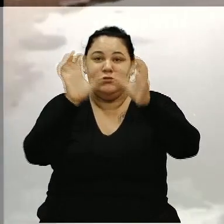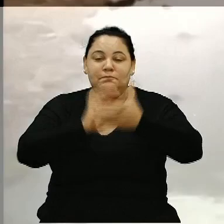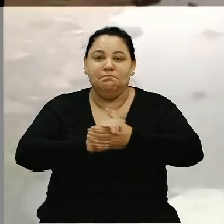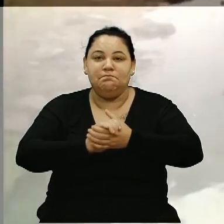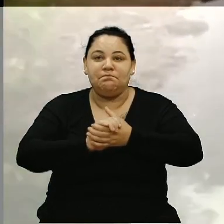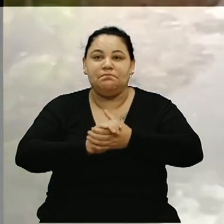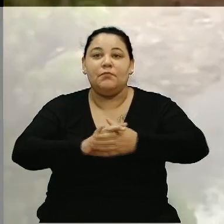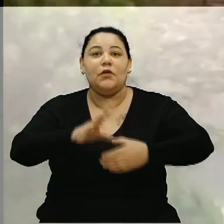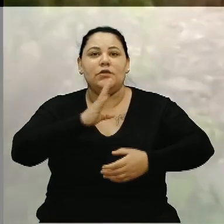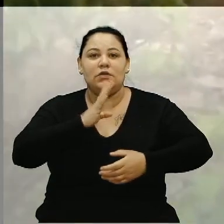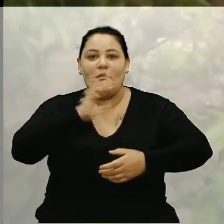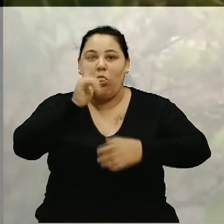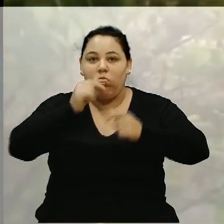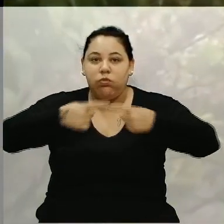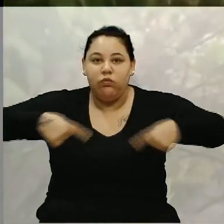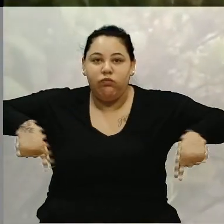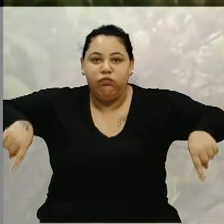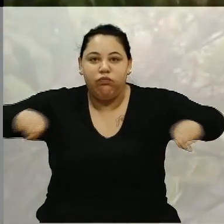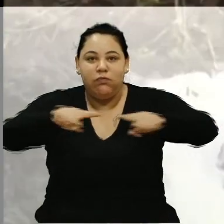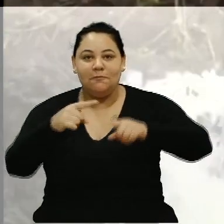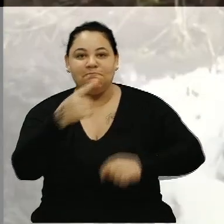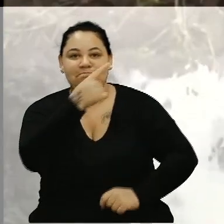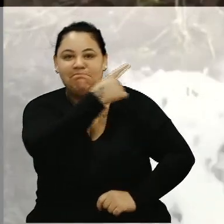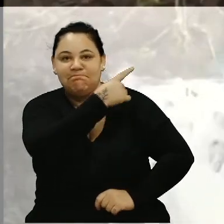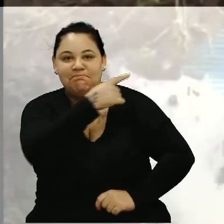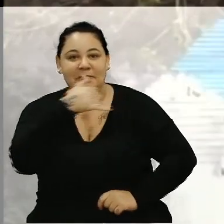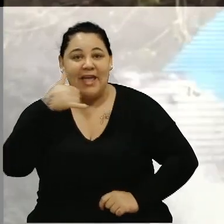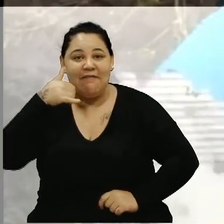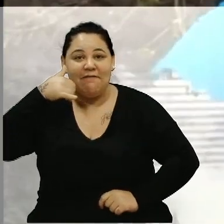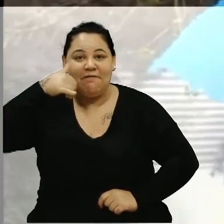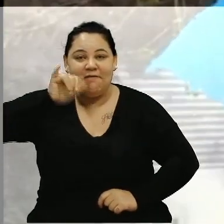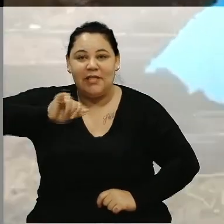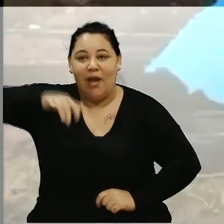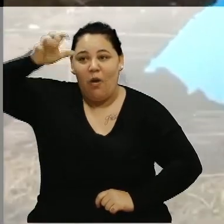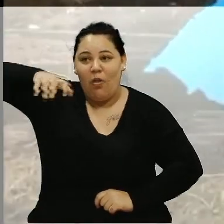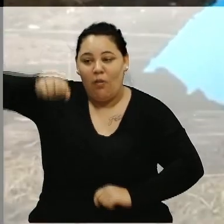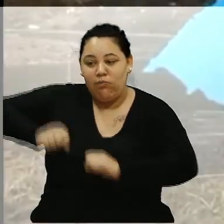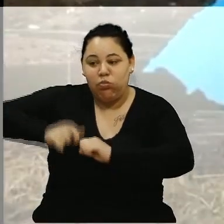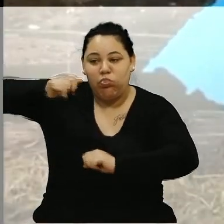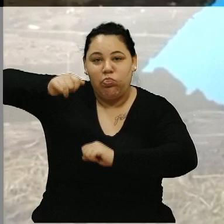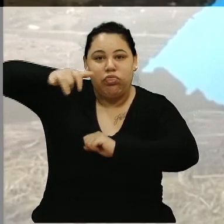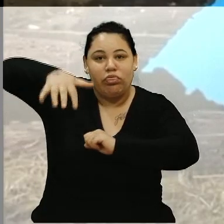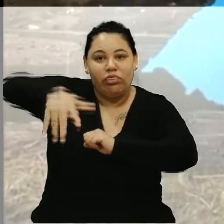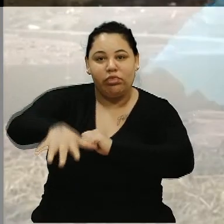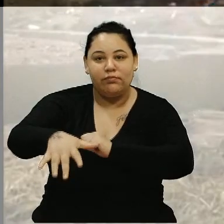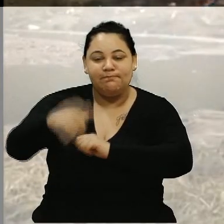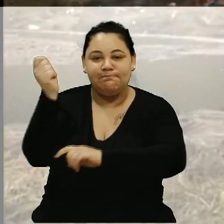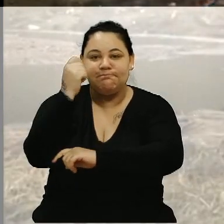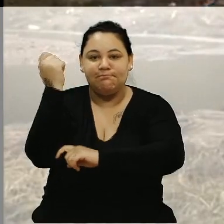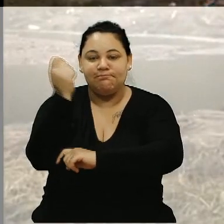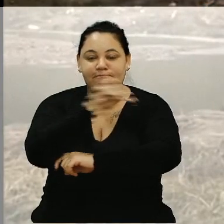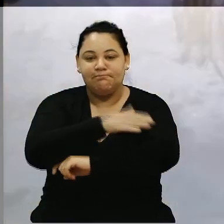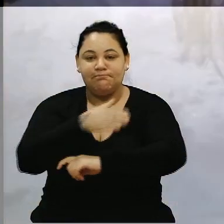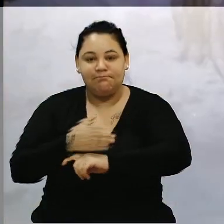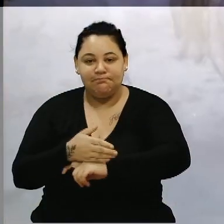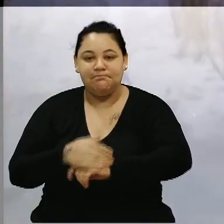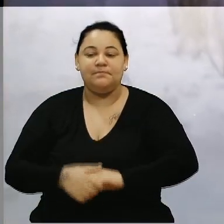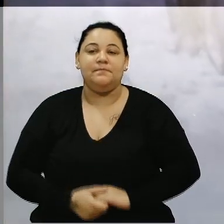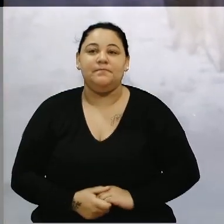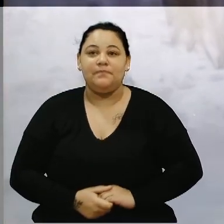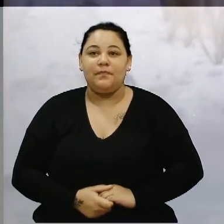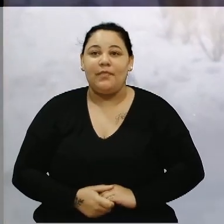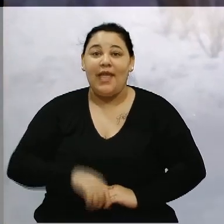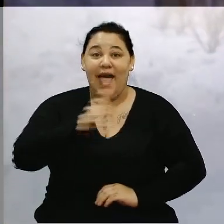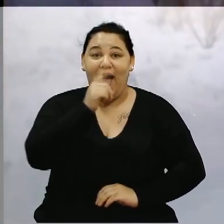Conhecido como piscinão, esse tanque previne inundações em Caxias do Sul, na Serra Gaúcha. A água